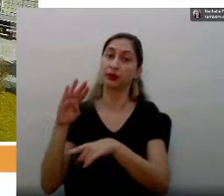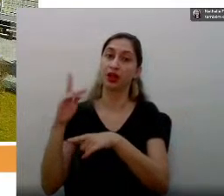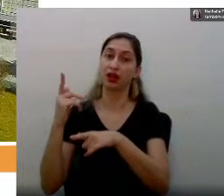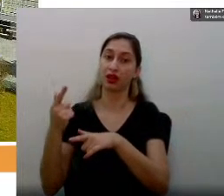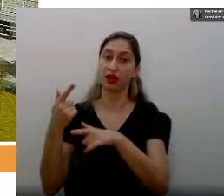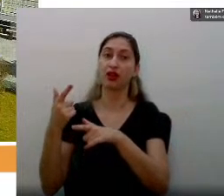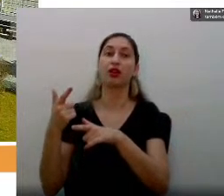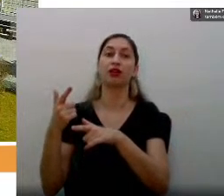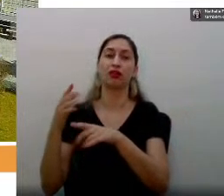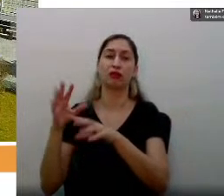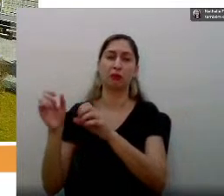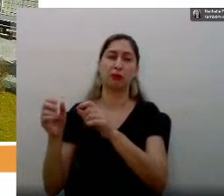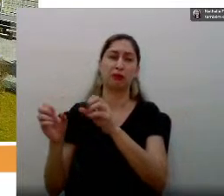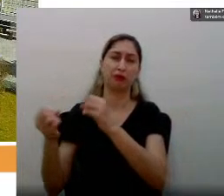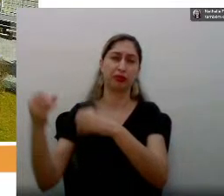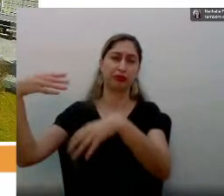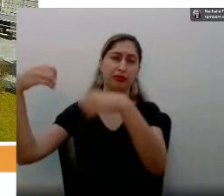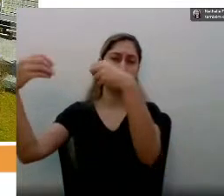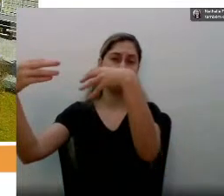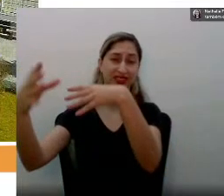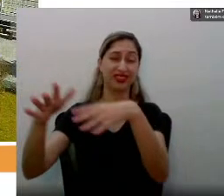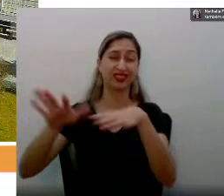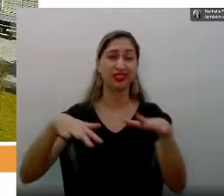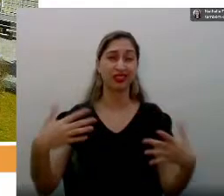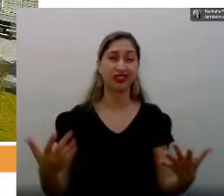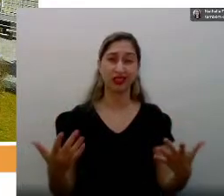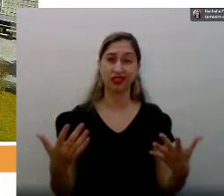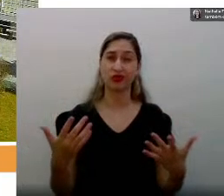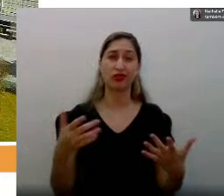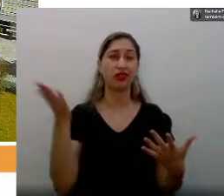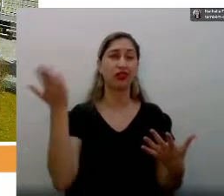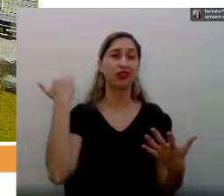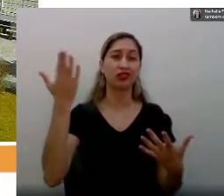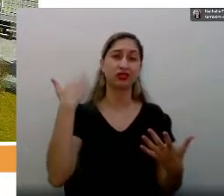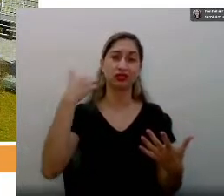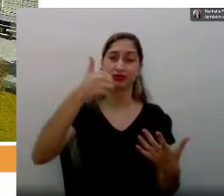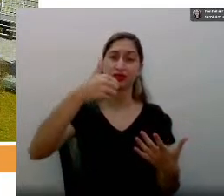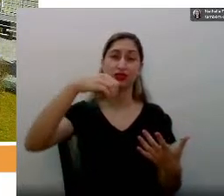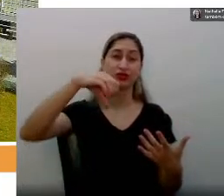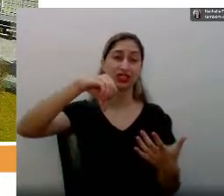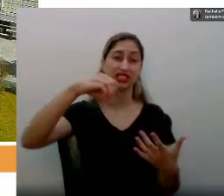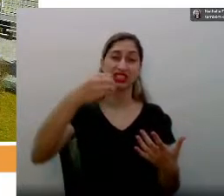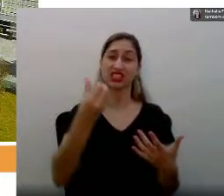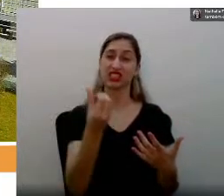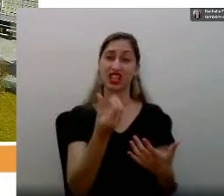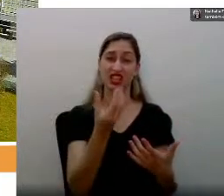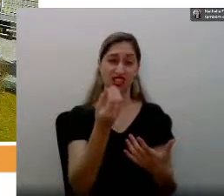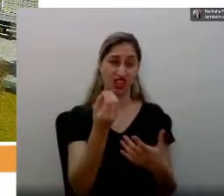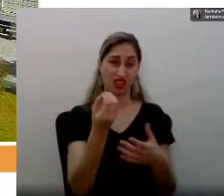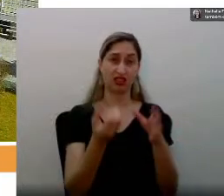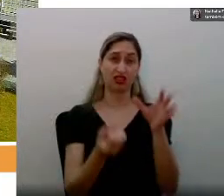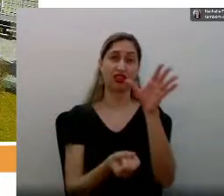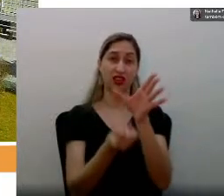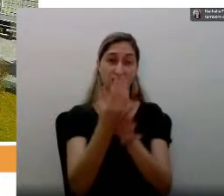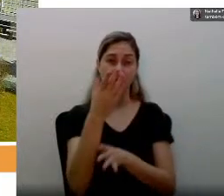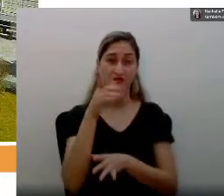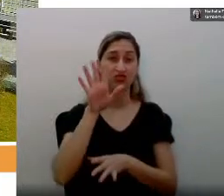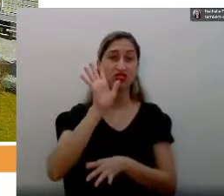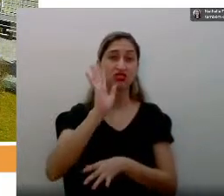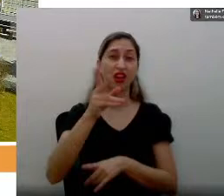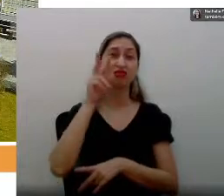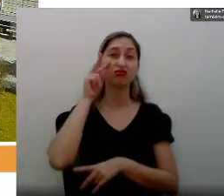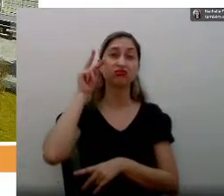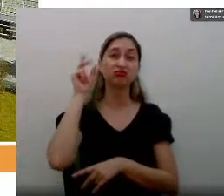observação já na época de 1960 ela já não era tão boa assim tá imagina hoje né